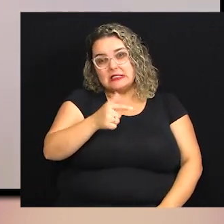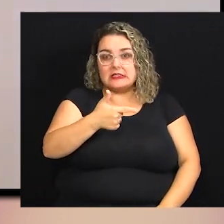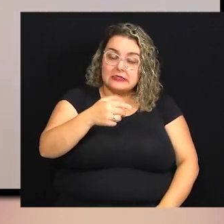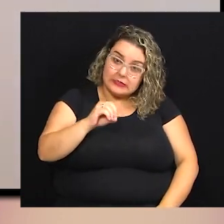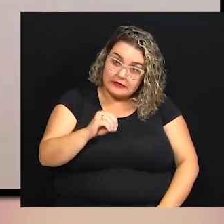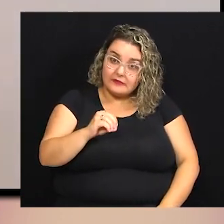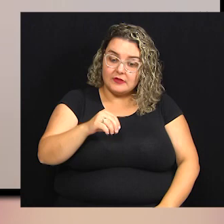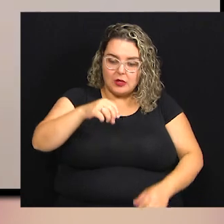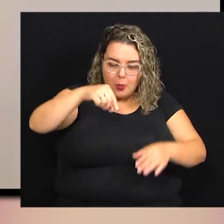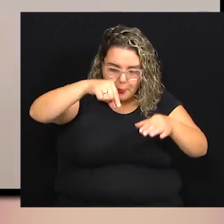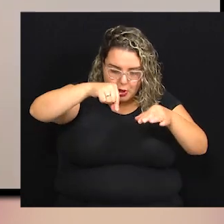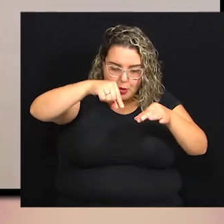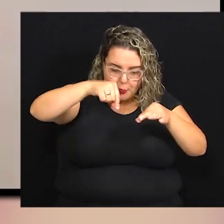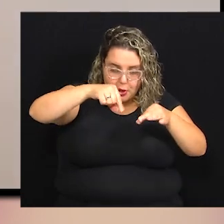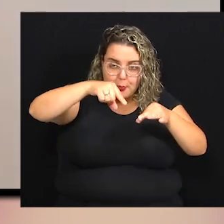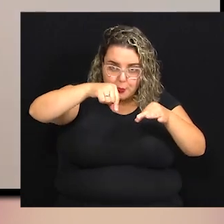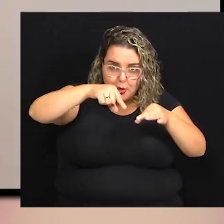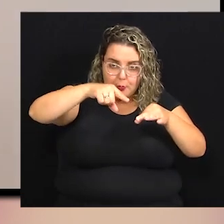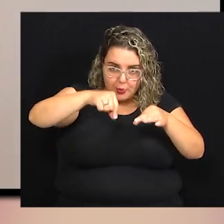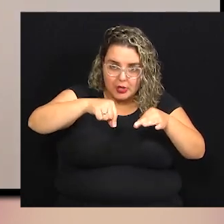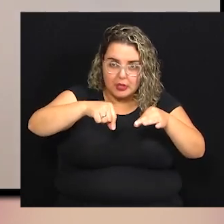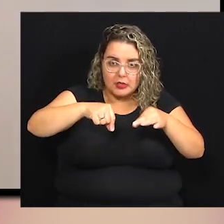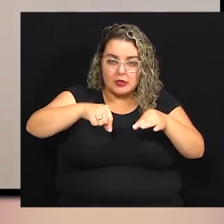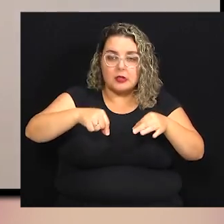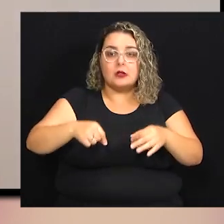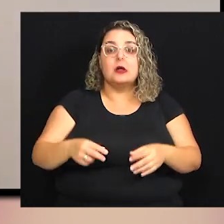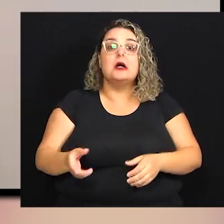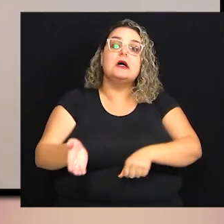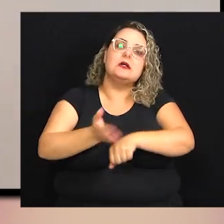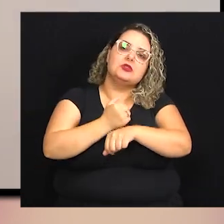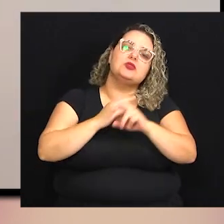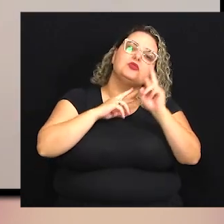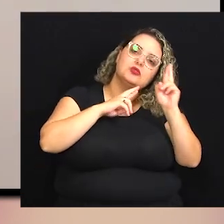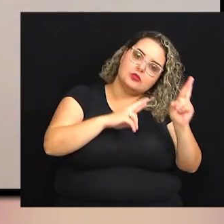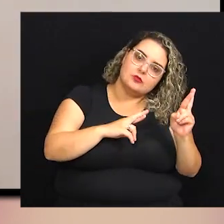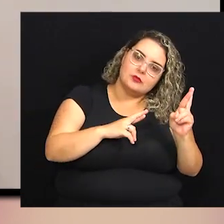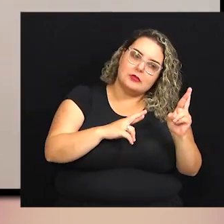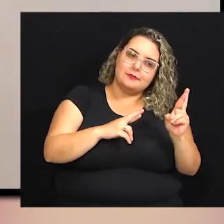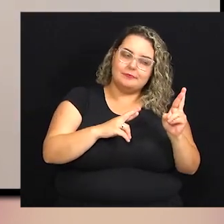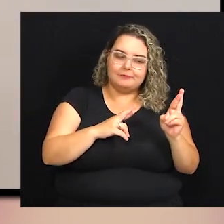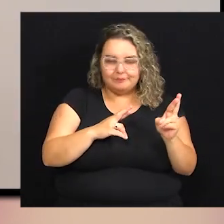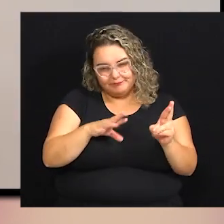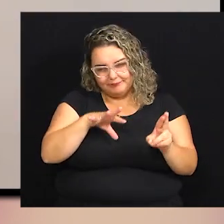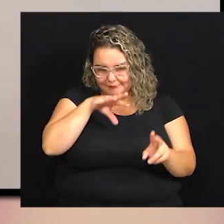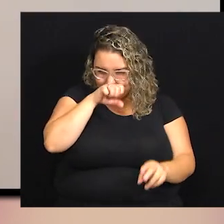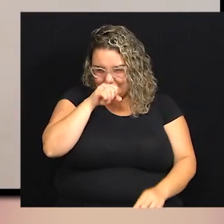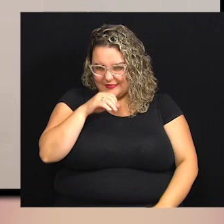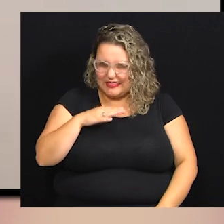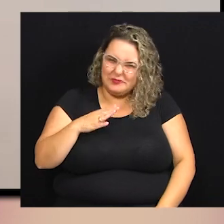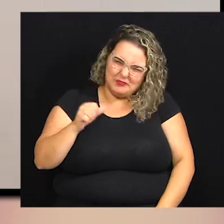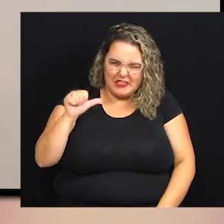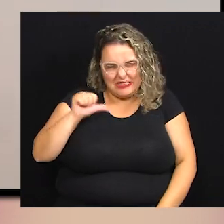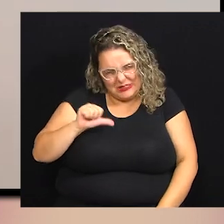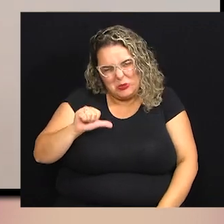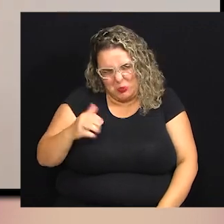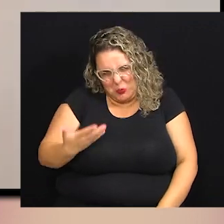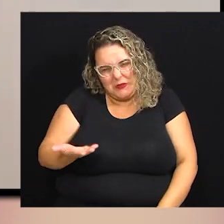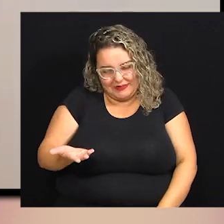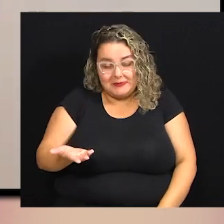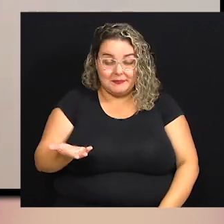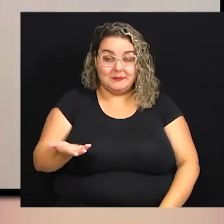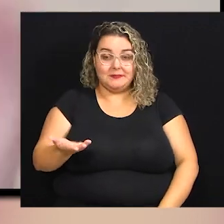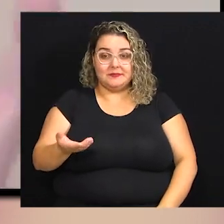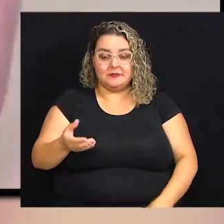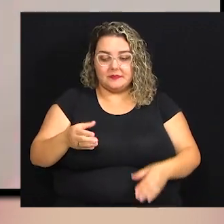antes de dormir, de preferência, porque ele é uma secreção que não tem um aroma muito agradável,